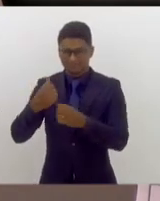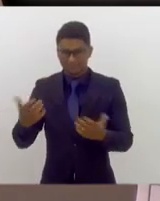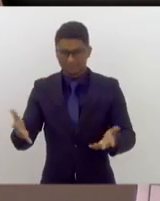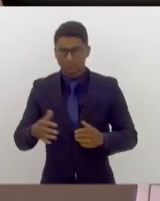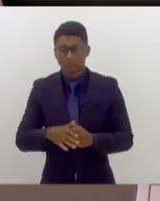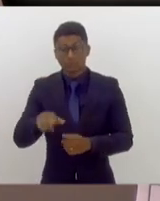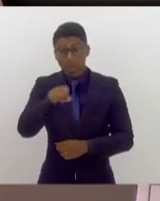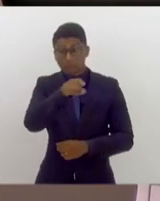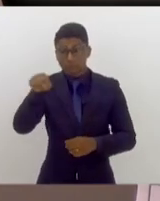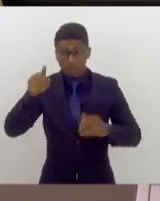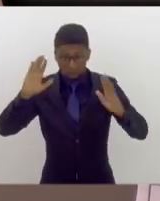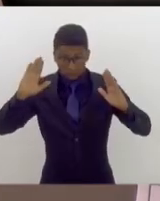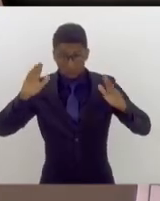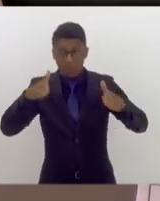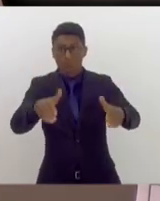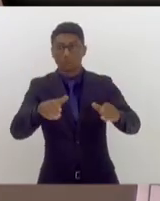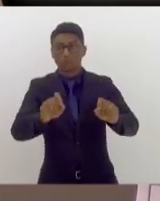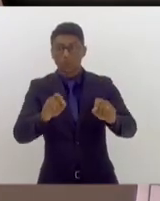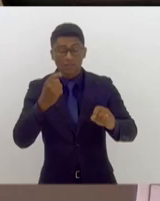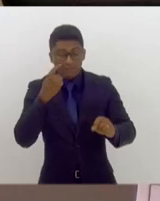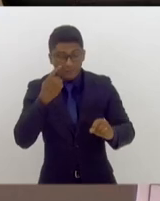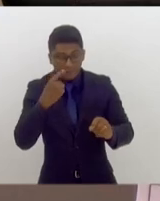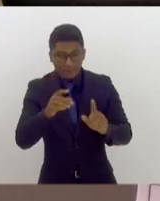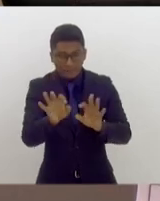de um desenho de política